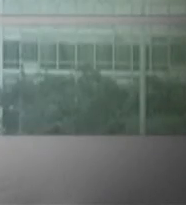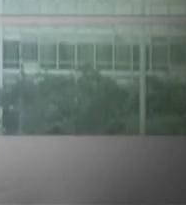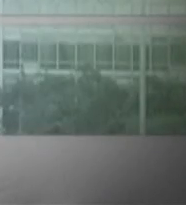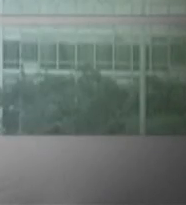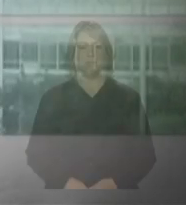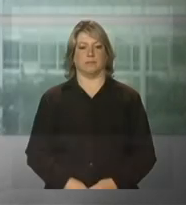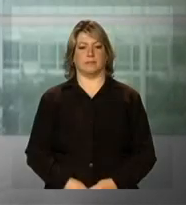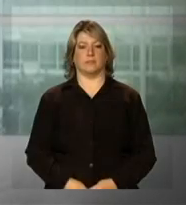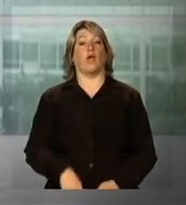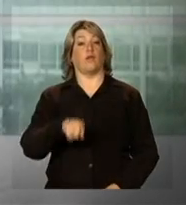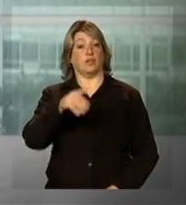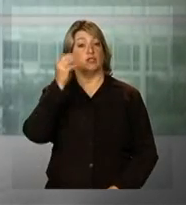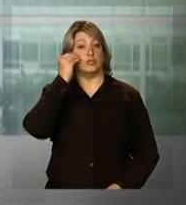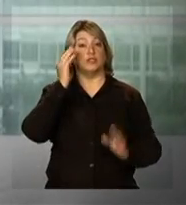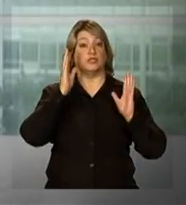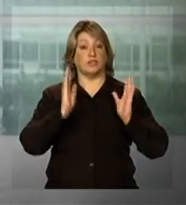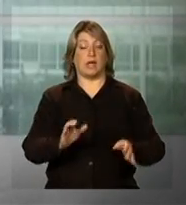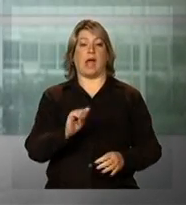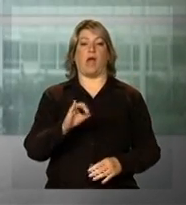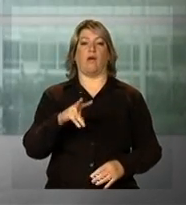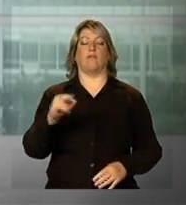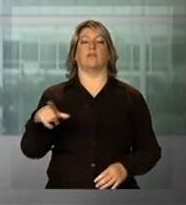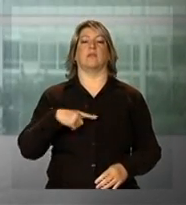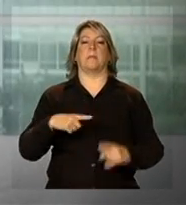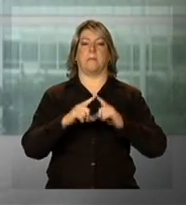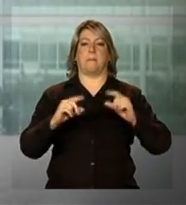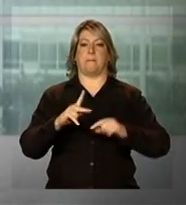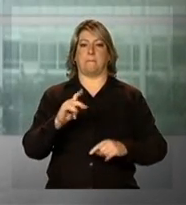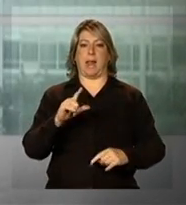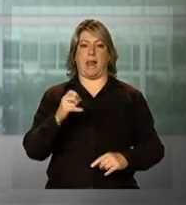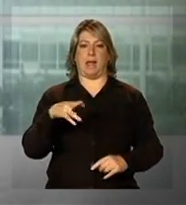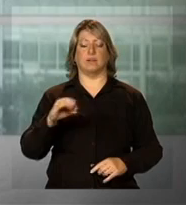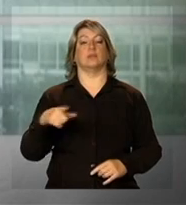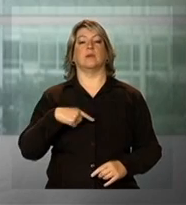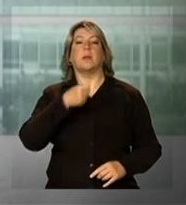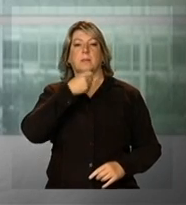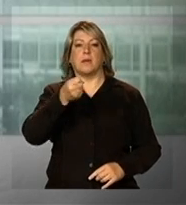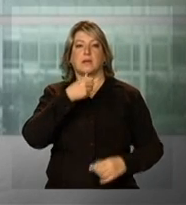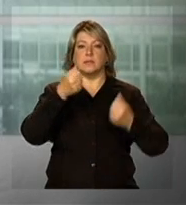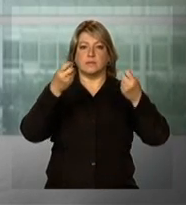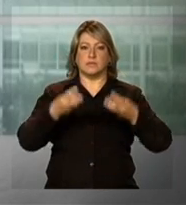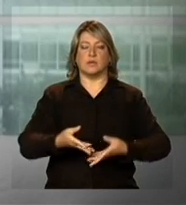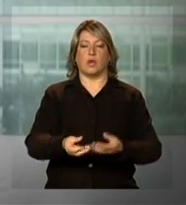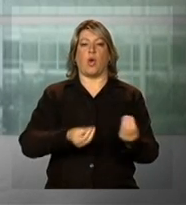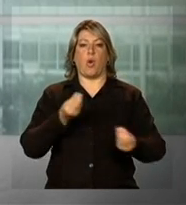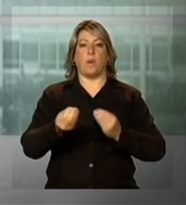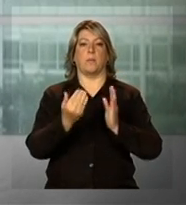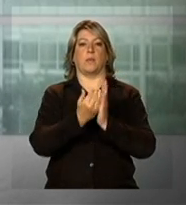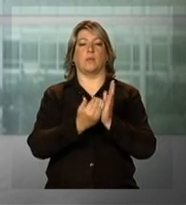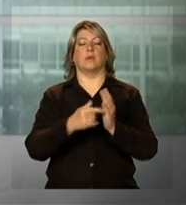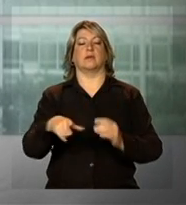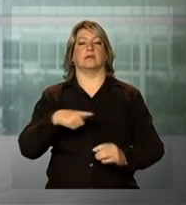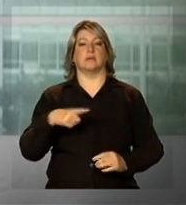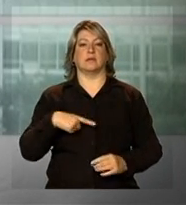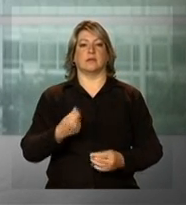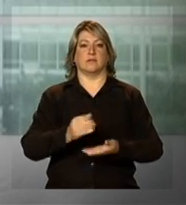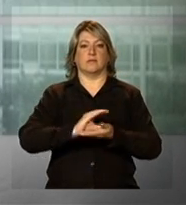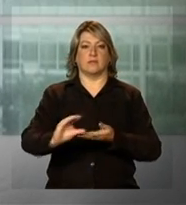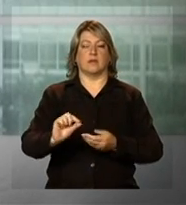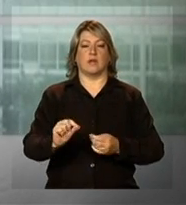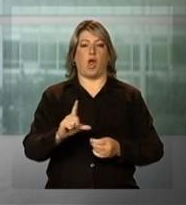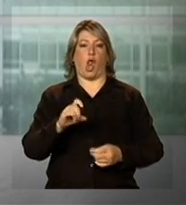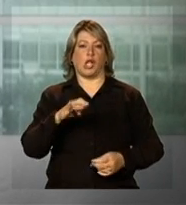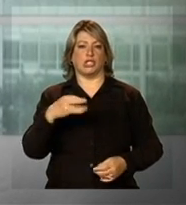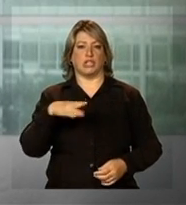Você acompanhou ao vivo do Palácio do Planalto entrevista coletiva sobre o Programa de Investimentos em Logística de